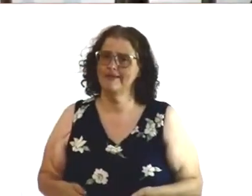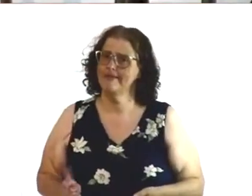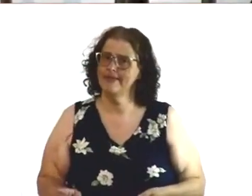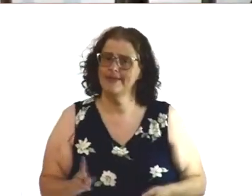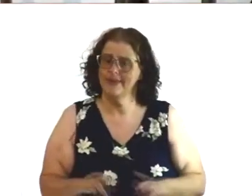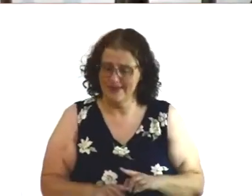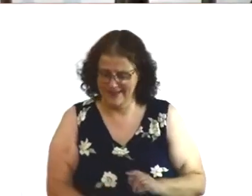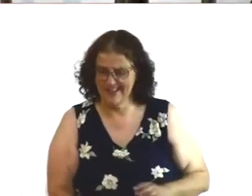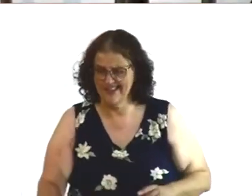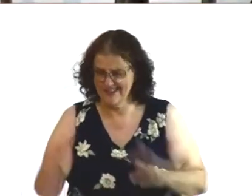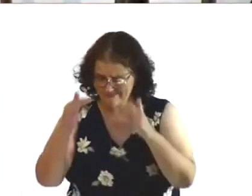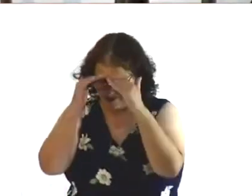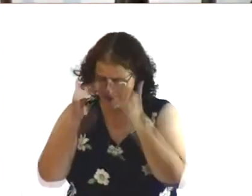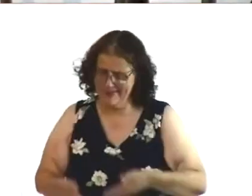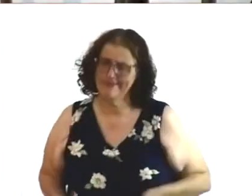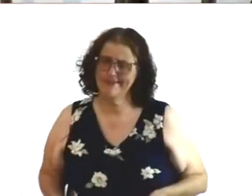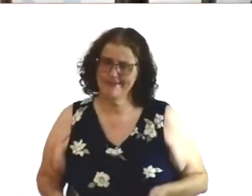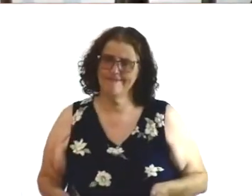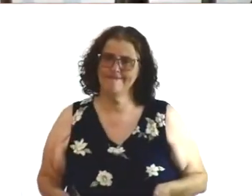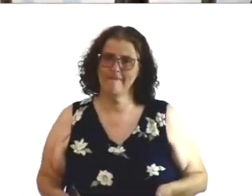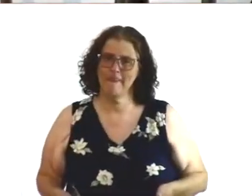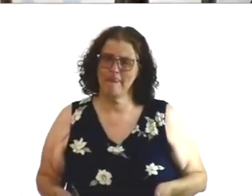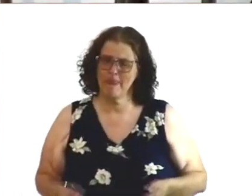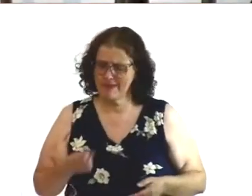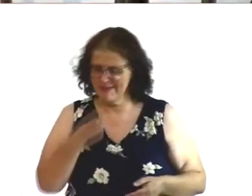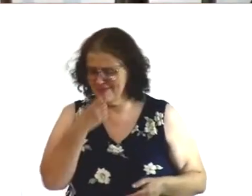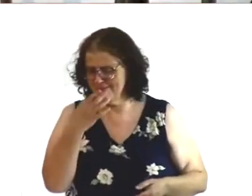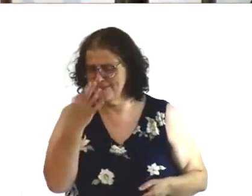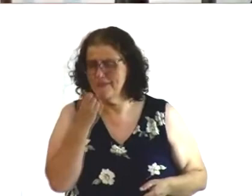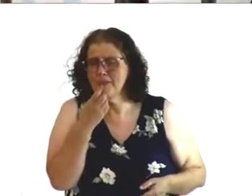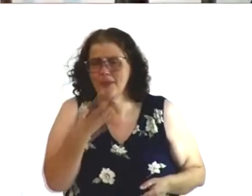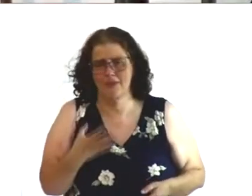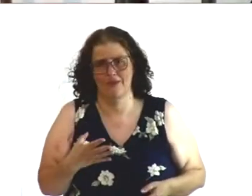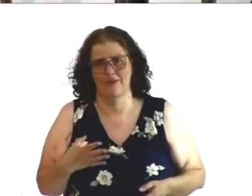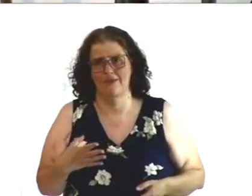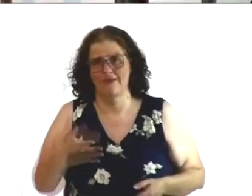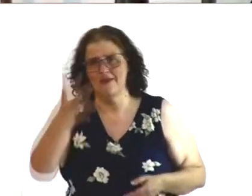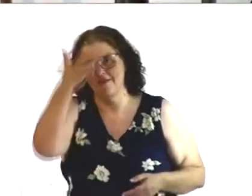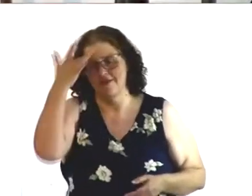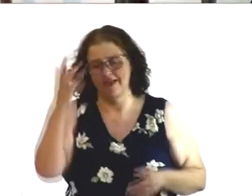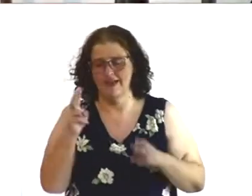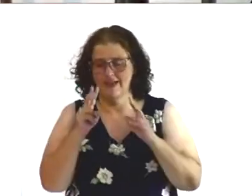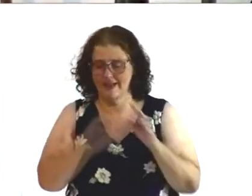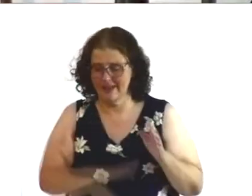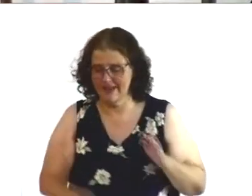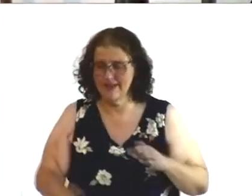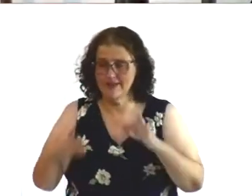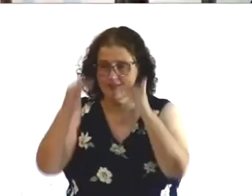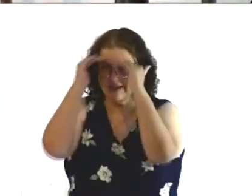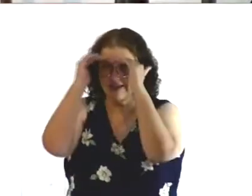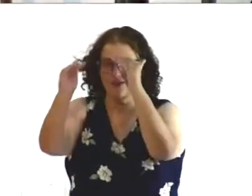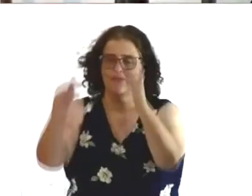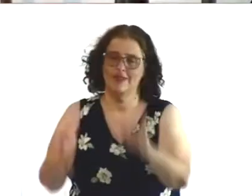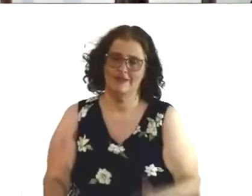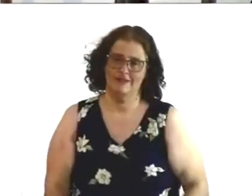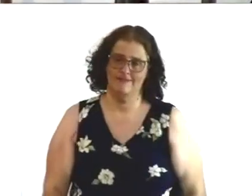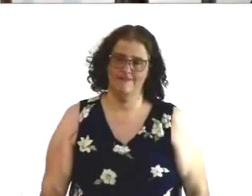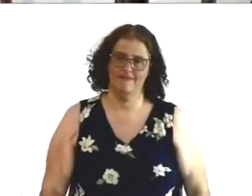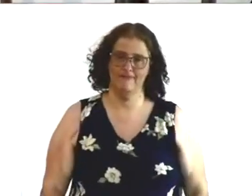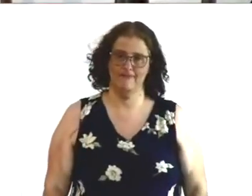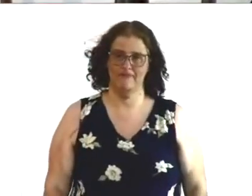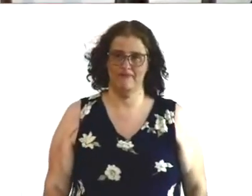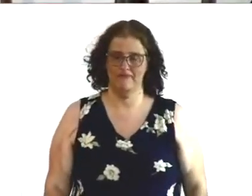ela. Assim o Senhor nos chama para conhecermos a Jesus. Meus irmãos, quero finalizar então,